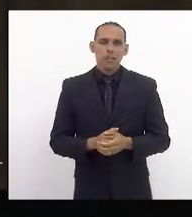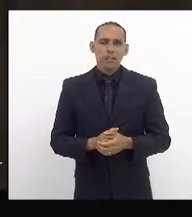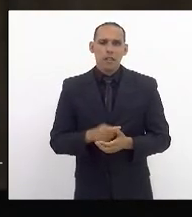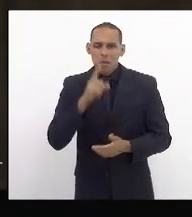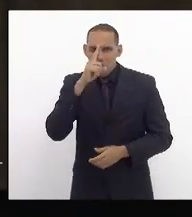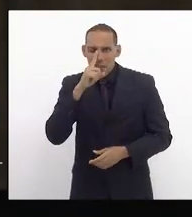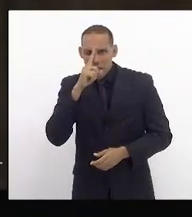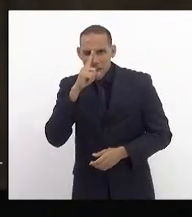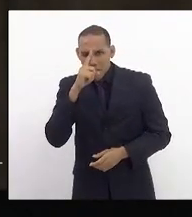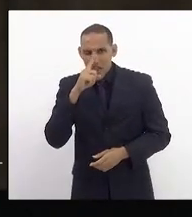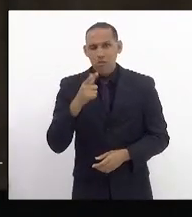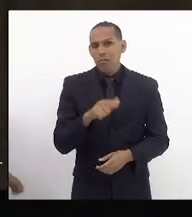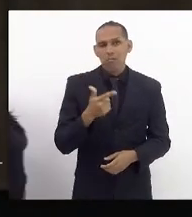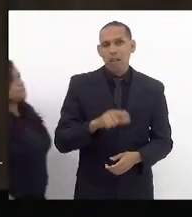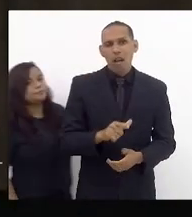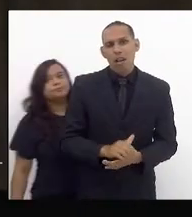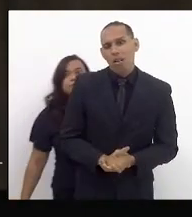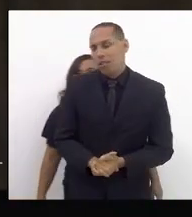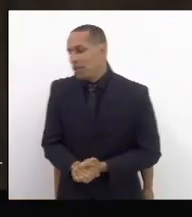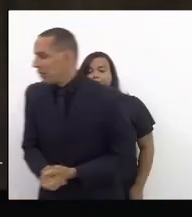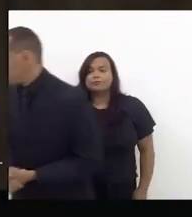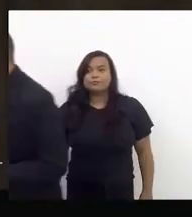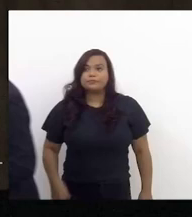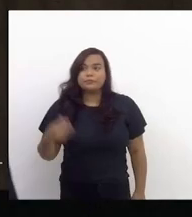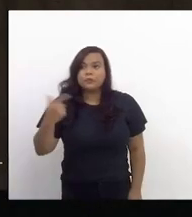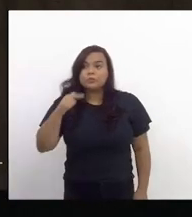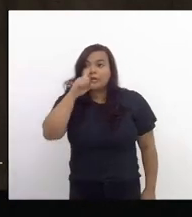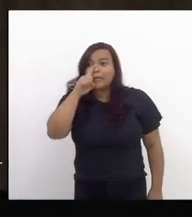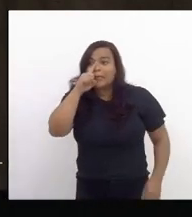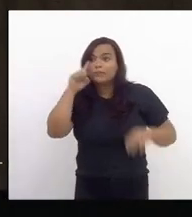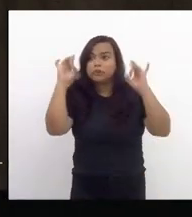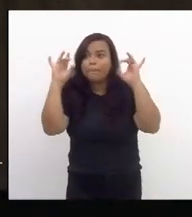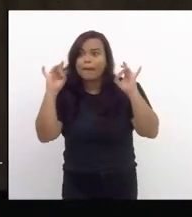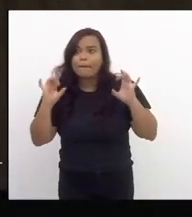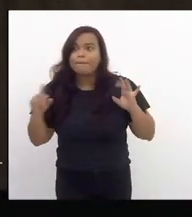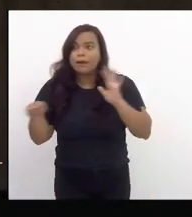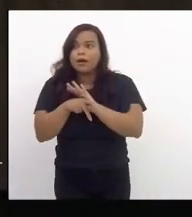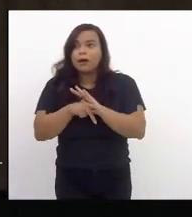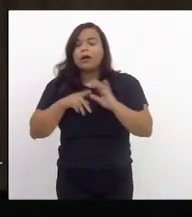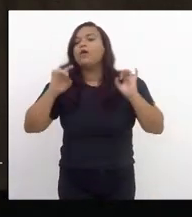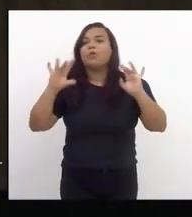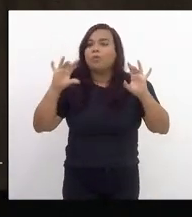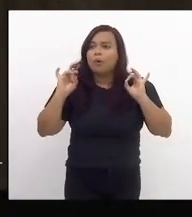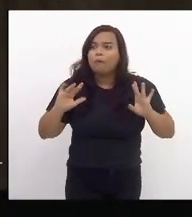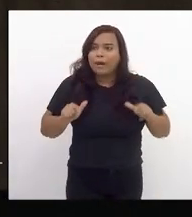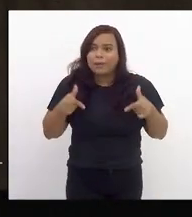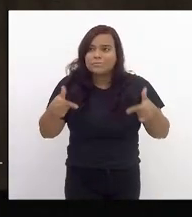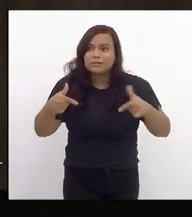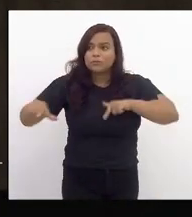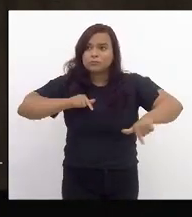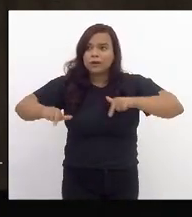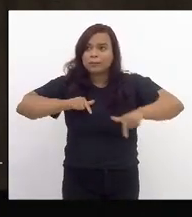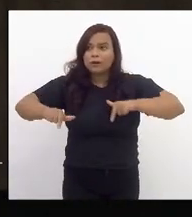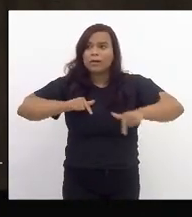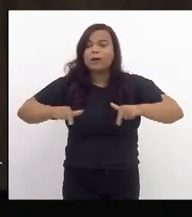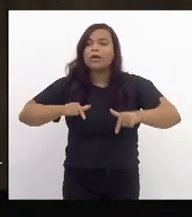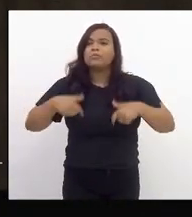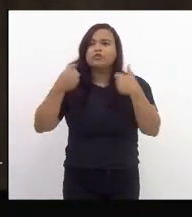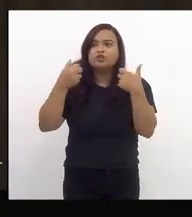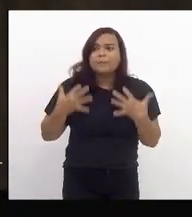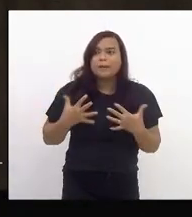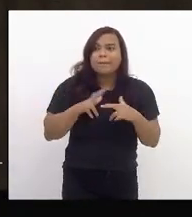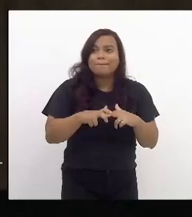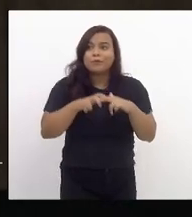ou risco específicos no cumprimento de suas atribuições que justifiquem